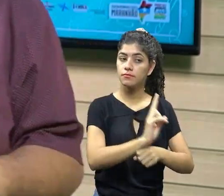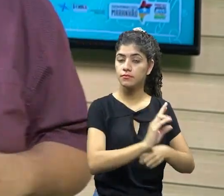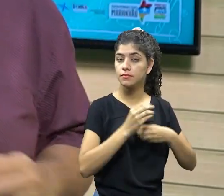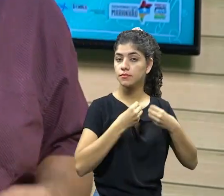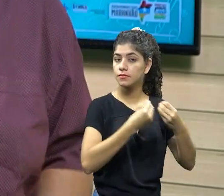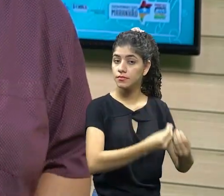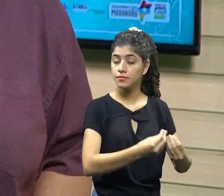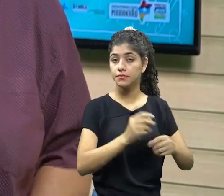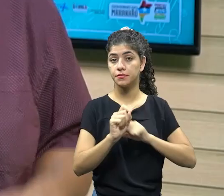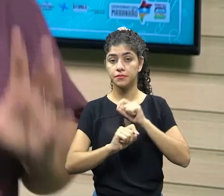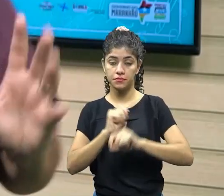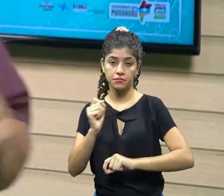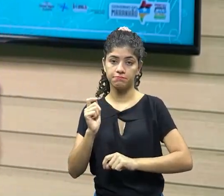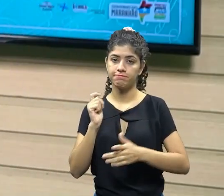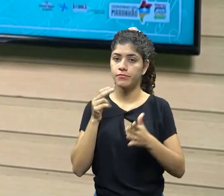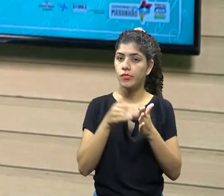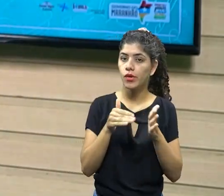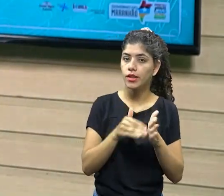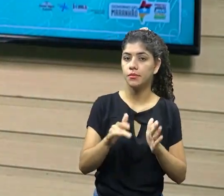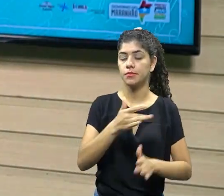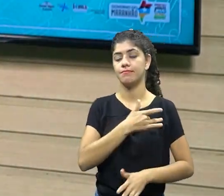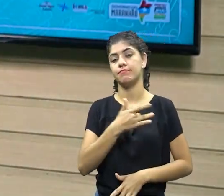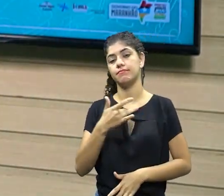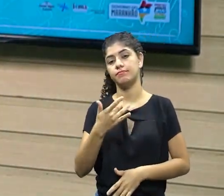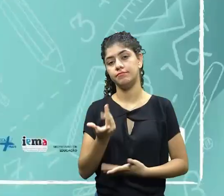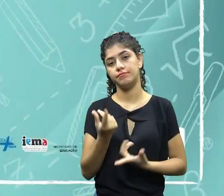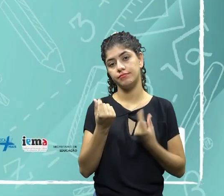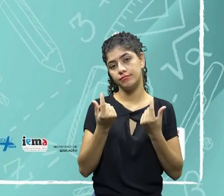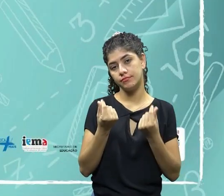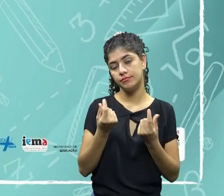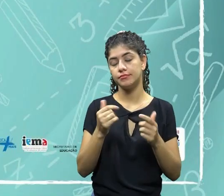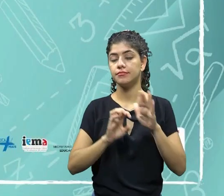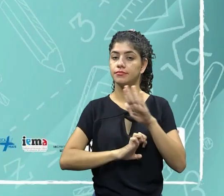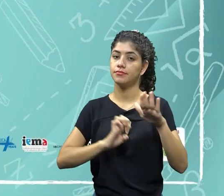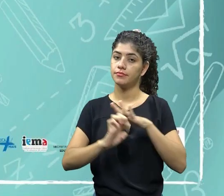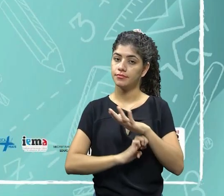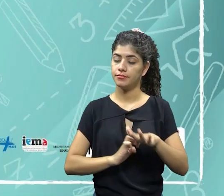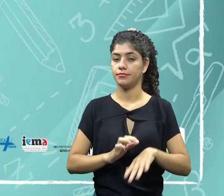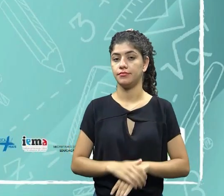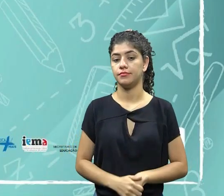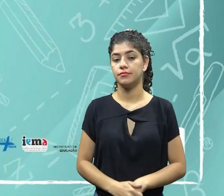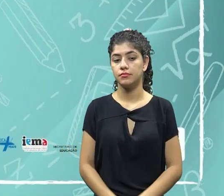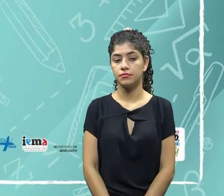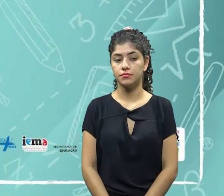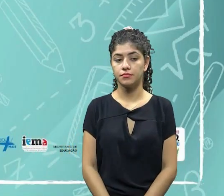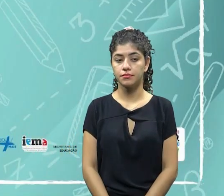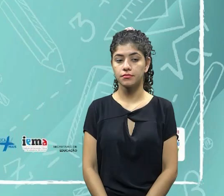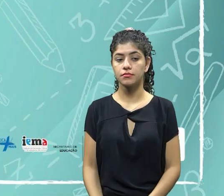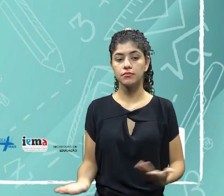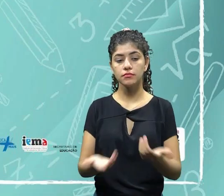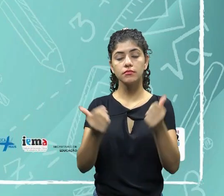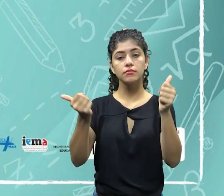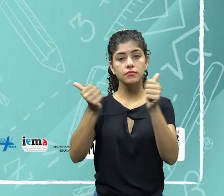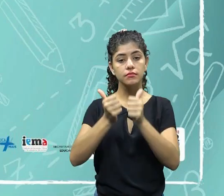saúde financeira da organização. Isso que nós chamamos de locação financeira. Agora, quais são as